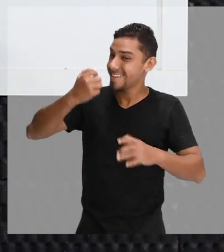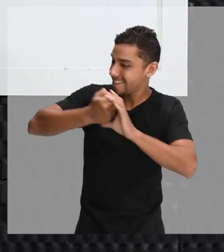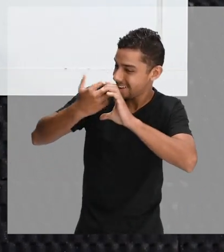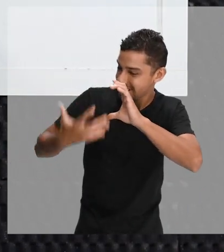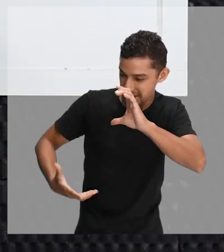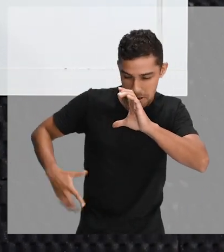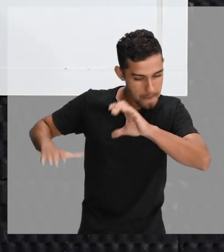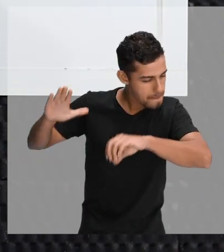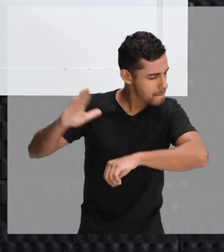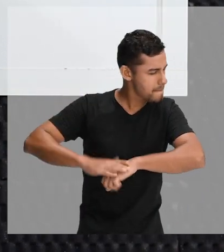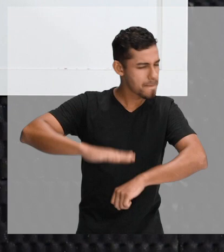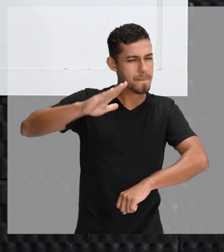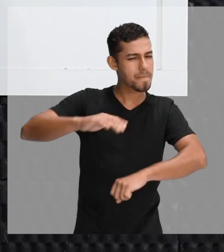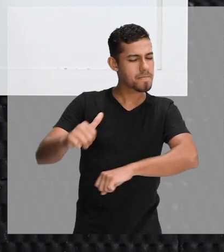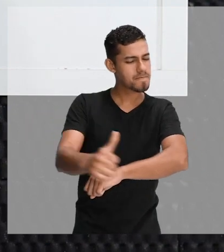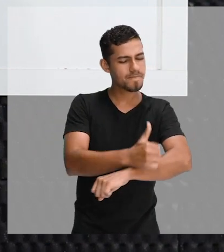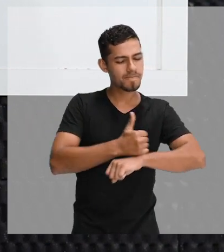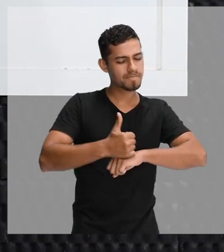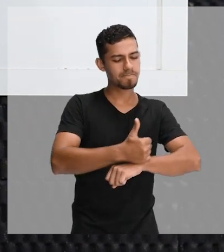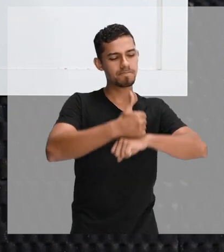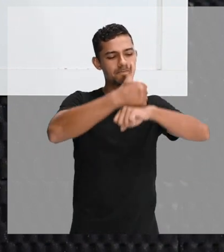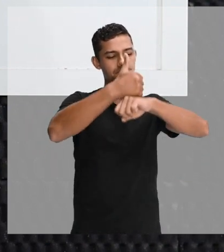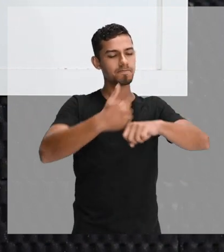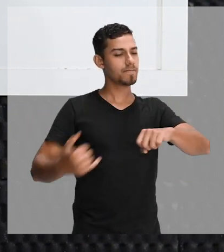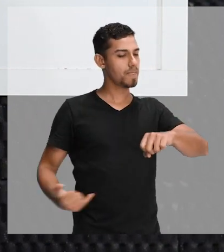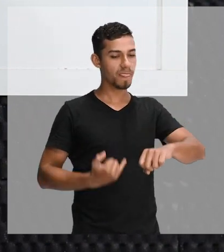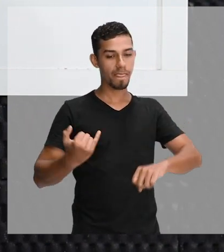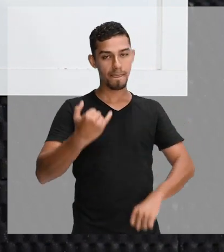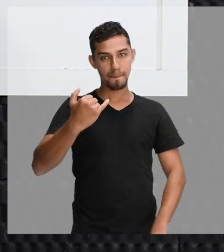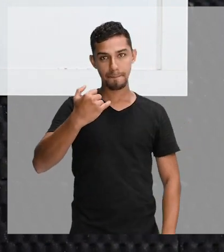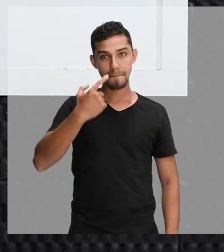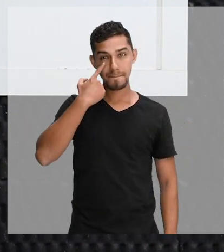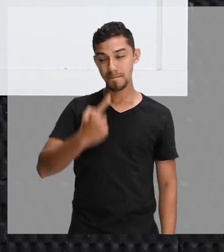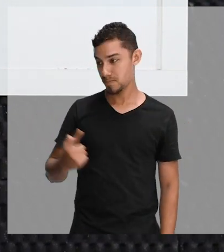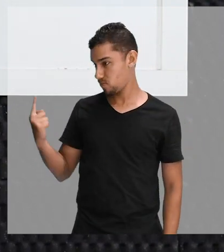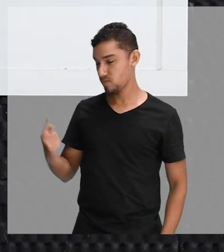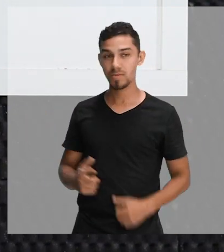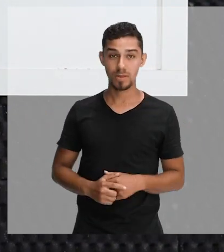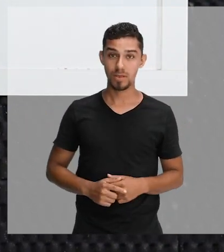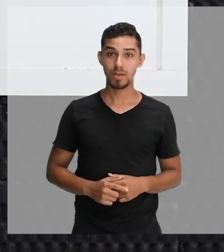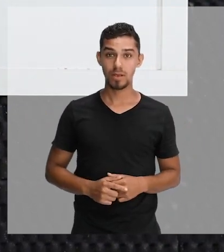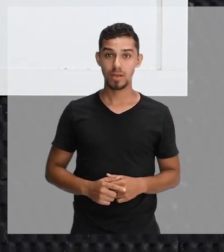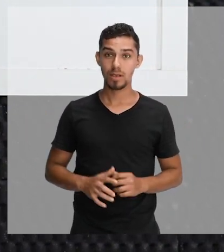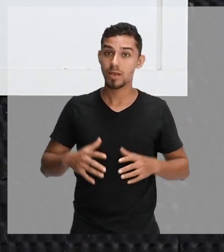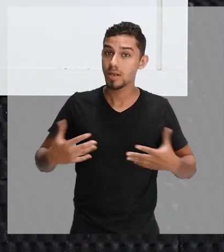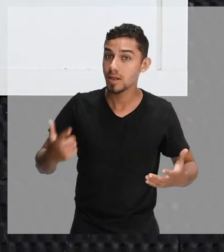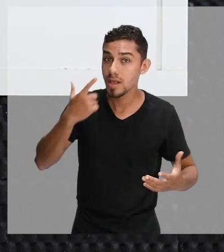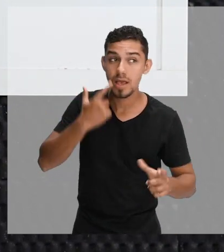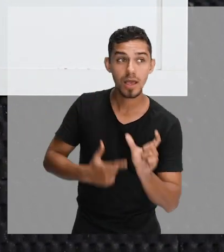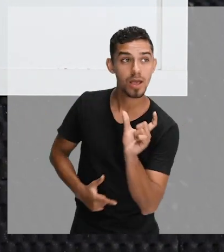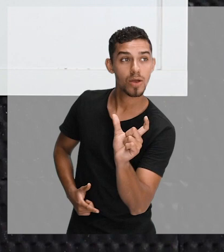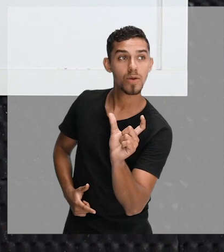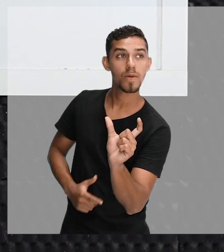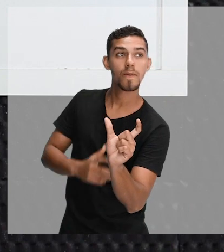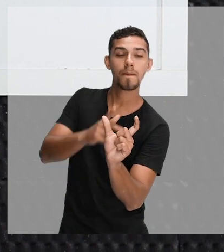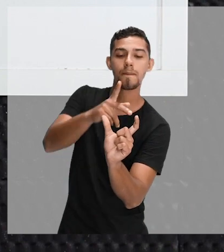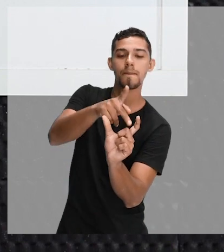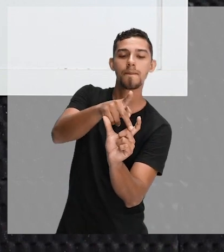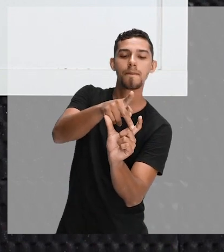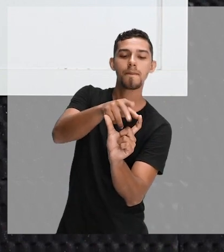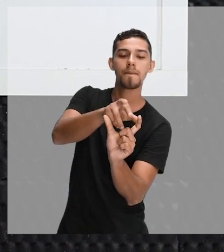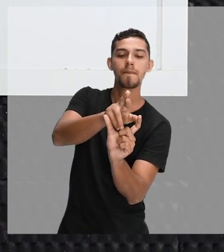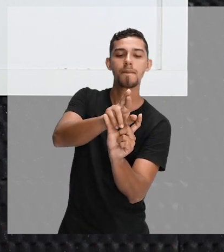característica que eu quero abordar mais especificamente com vocês. Porque aqui nós vamos ter o prelúdio da ciência